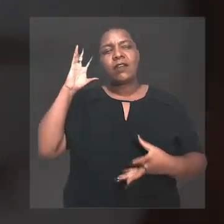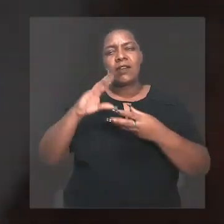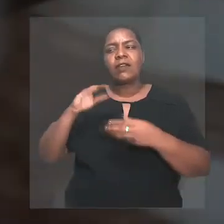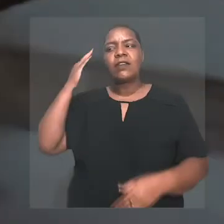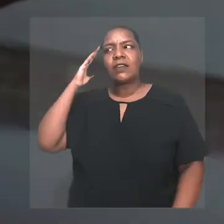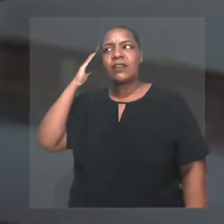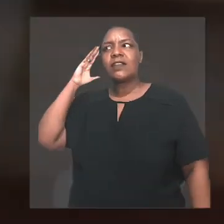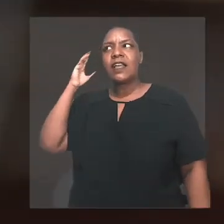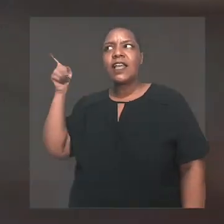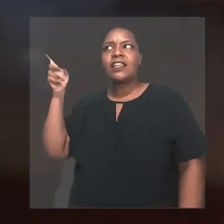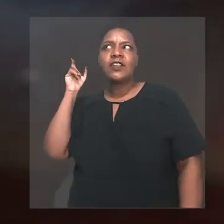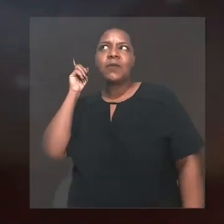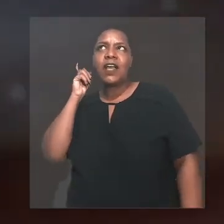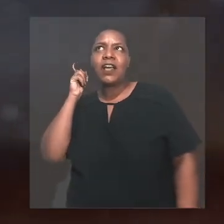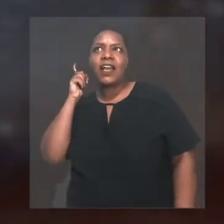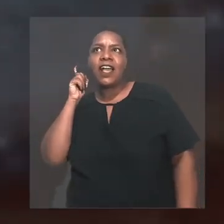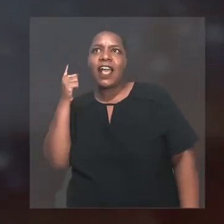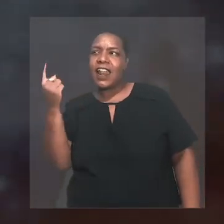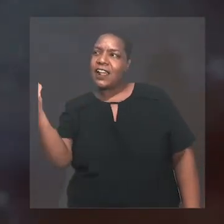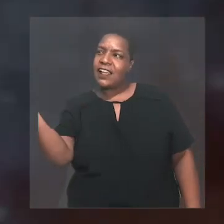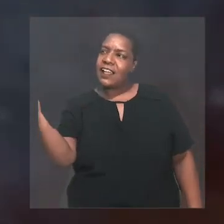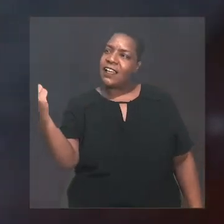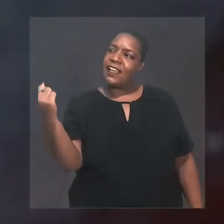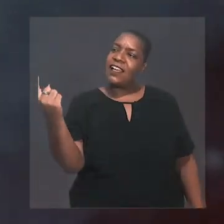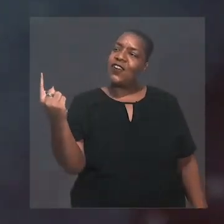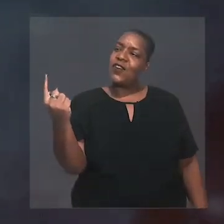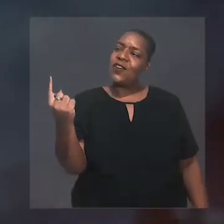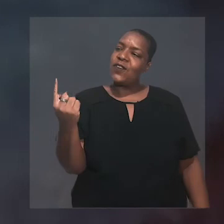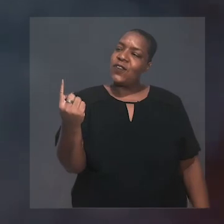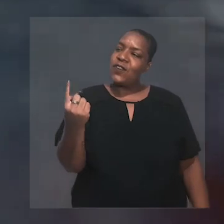Eu entendi que esses ruídos era você se aproximando.